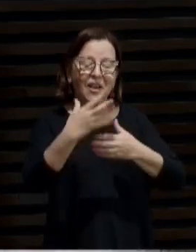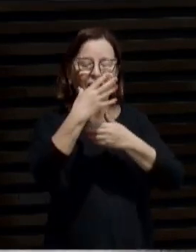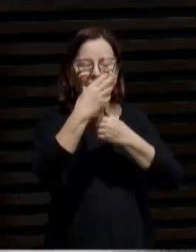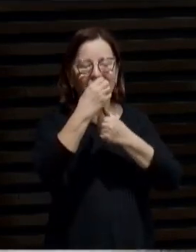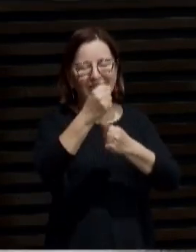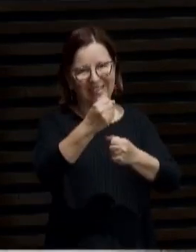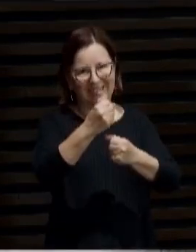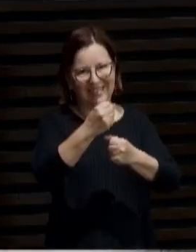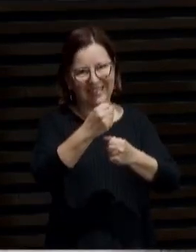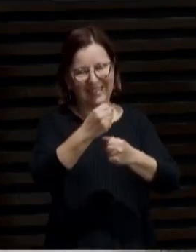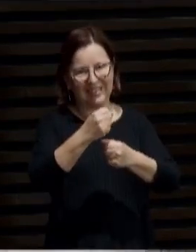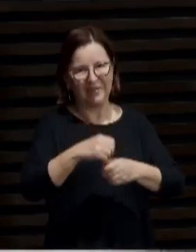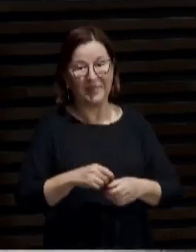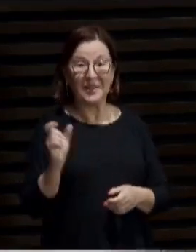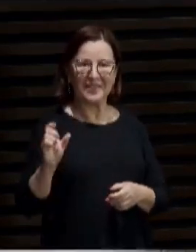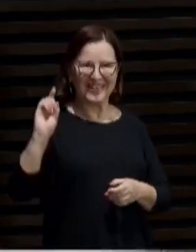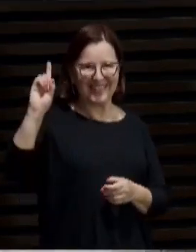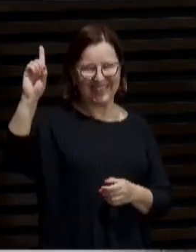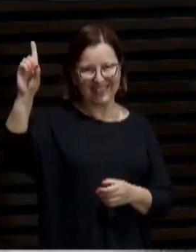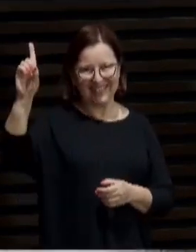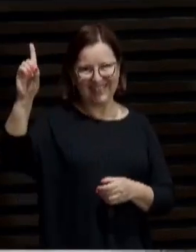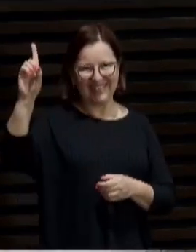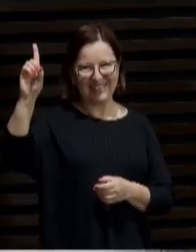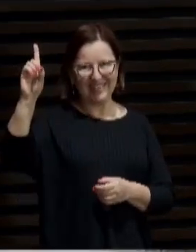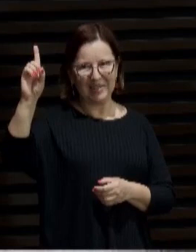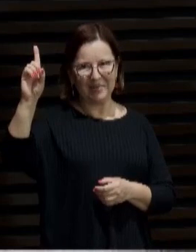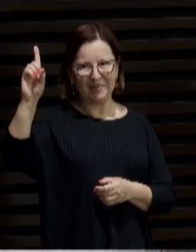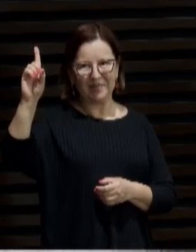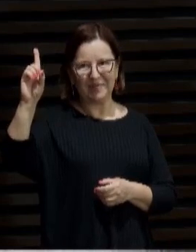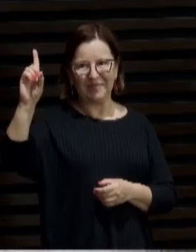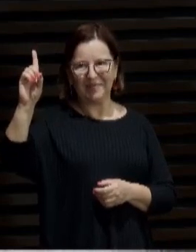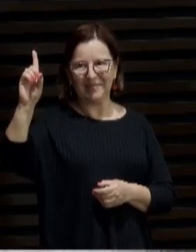sofrimento. Mas, querido, a palavra de Deus, meus irmãos,